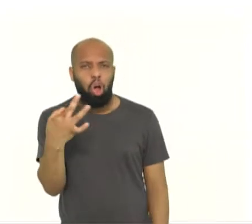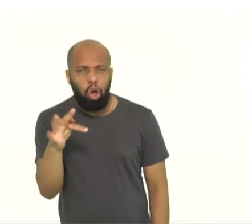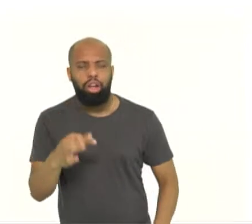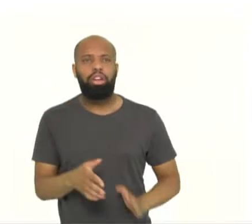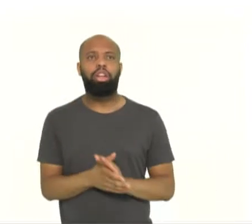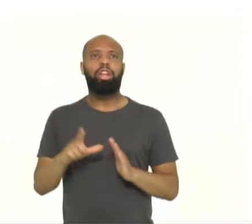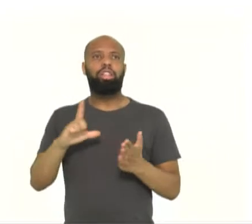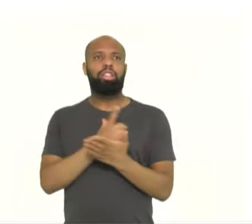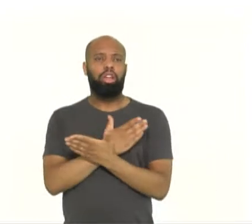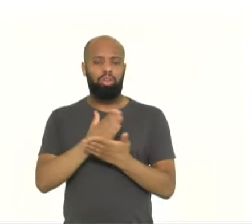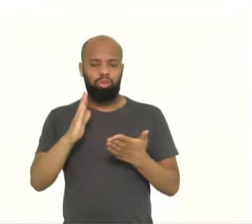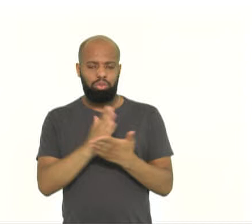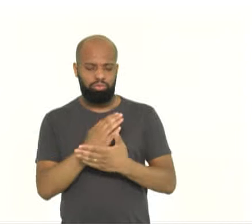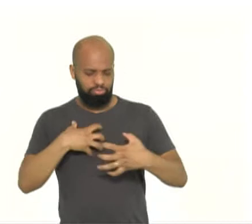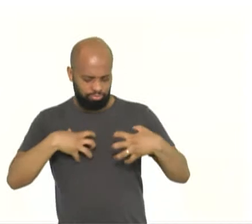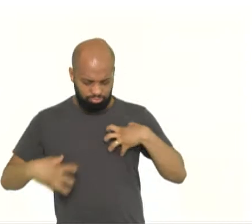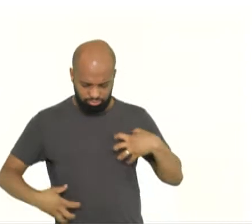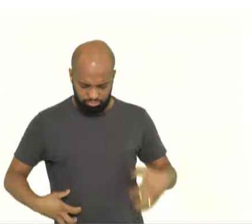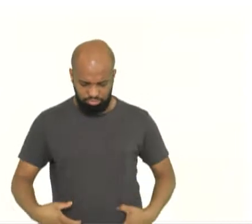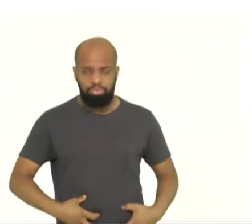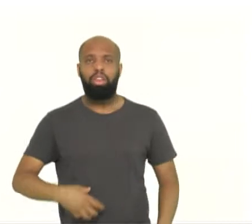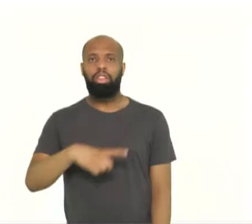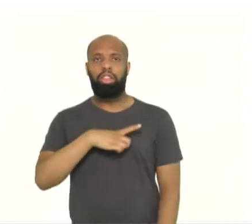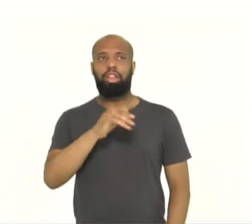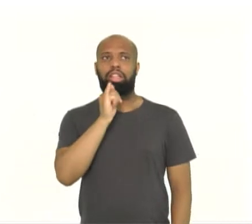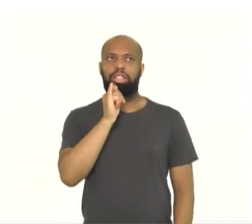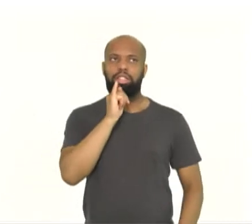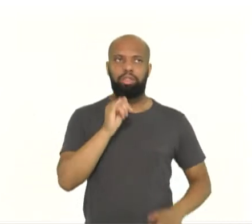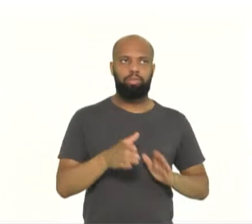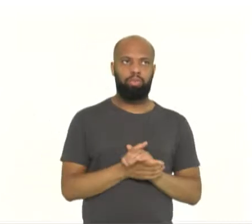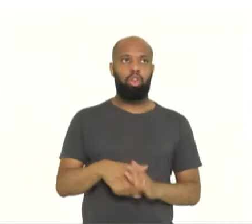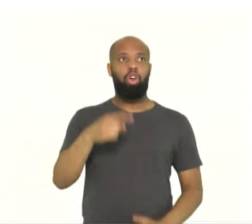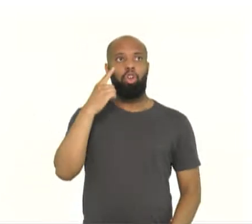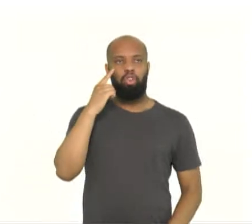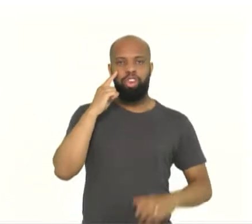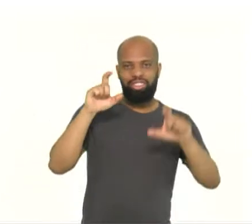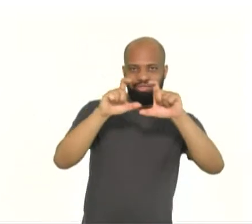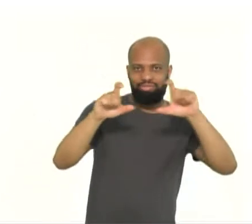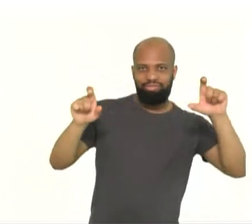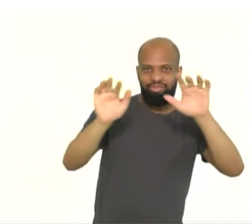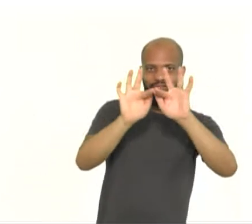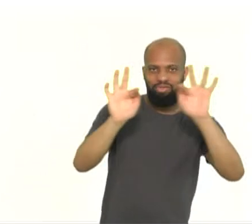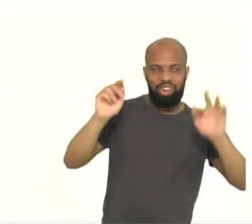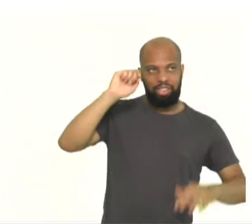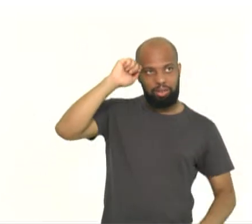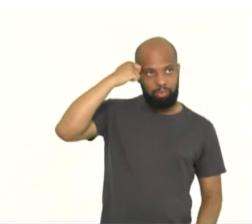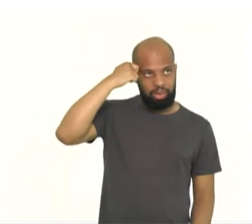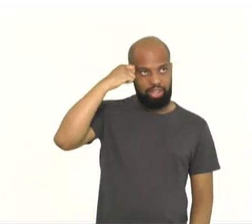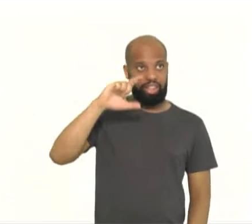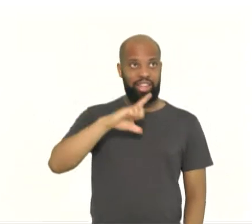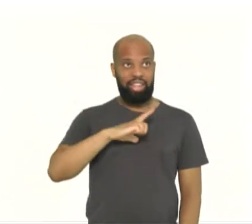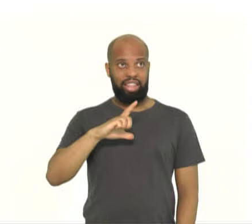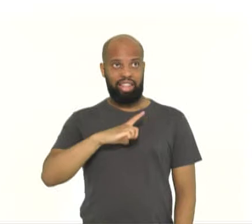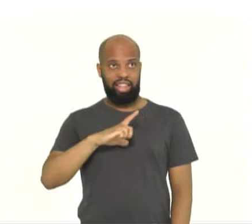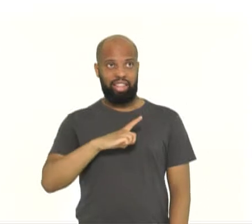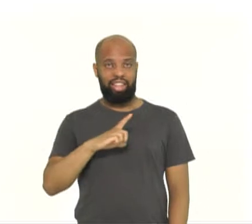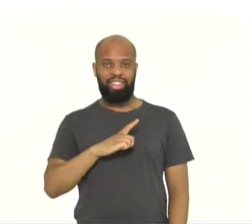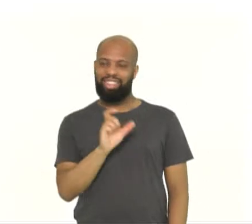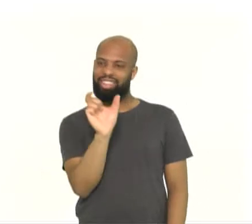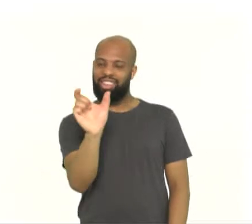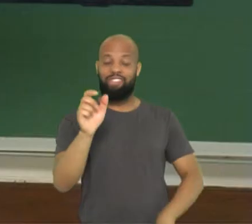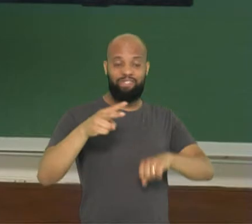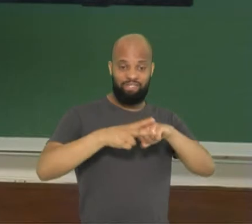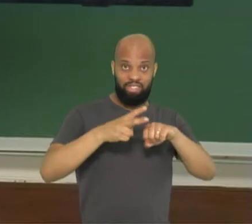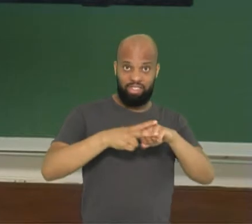em alguma parte do corpo. Exemplo, a Maria le duele la cabeça. Tá? Então,